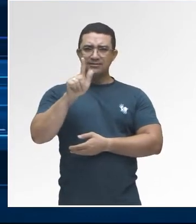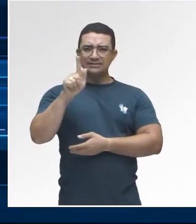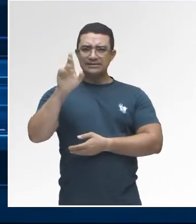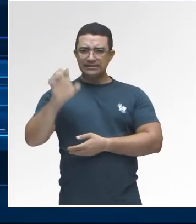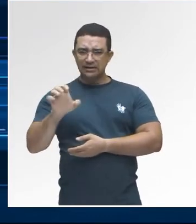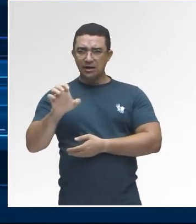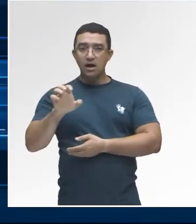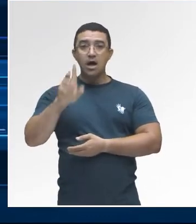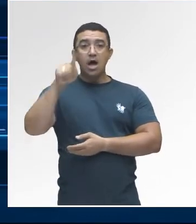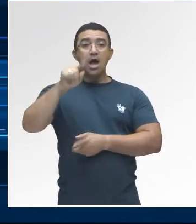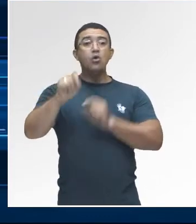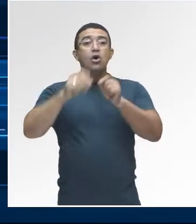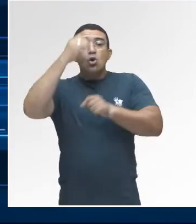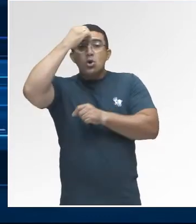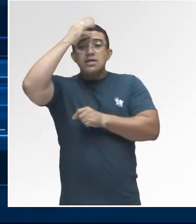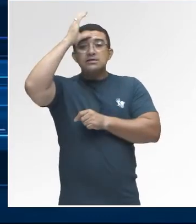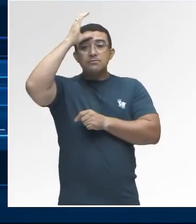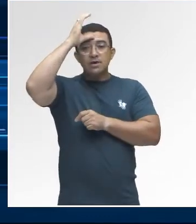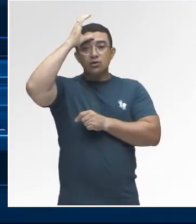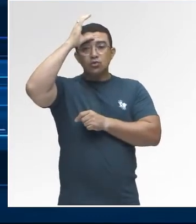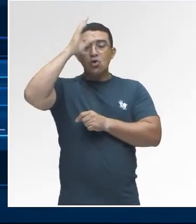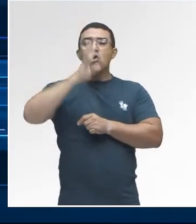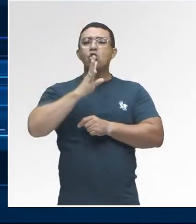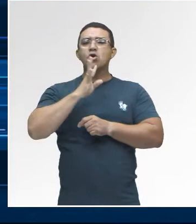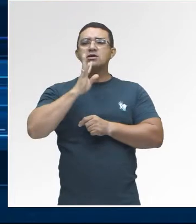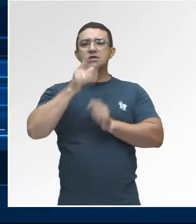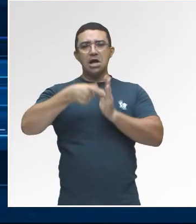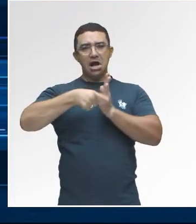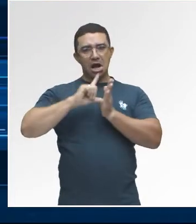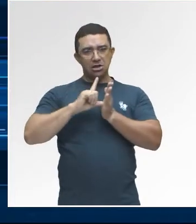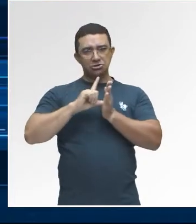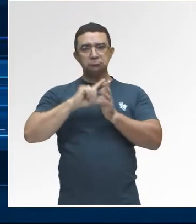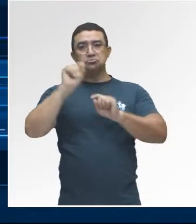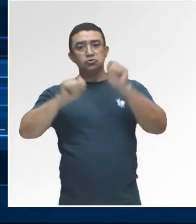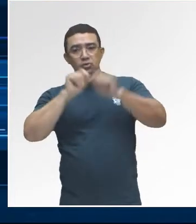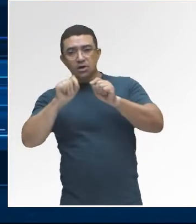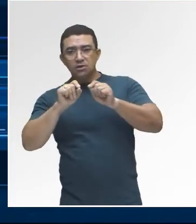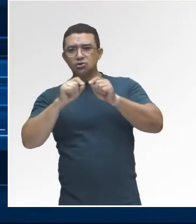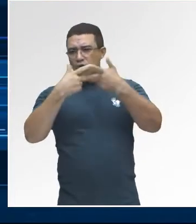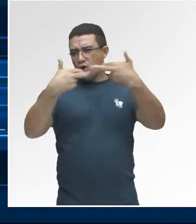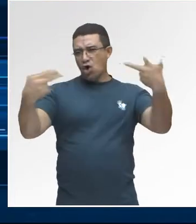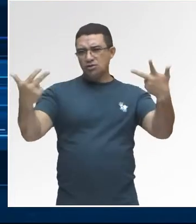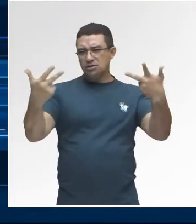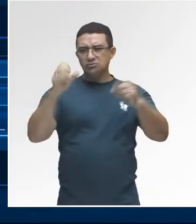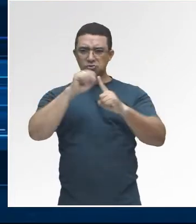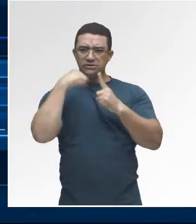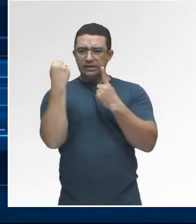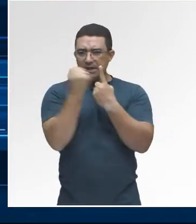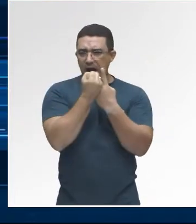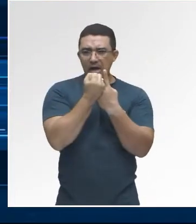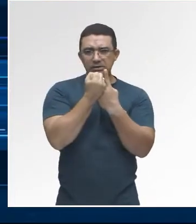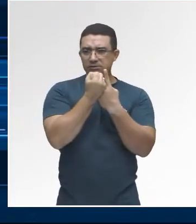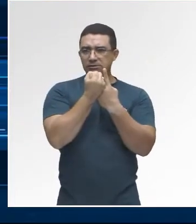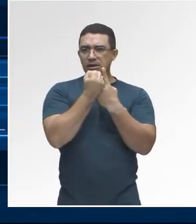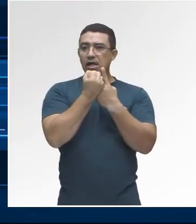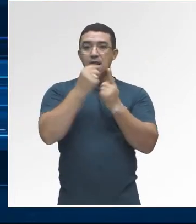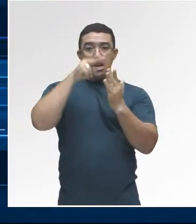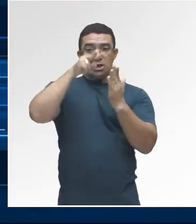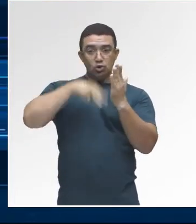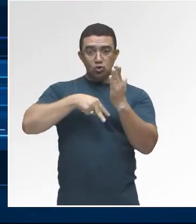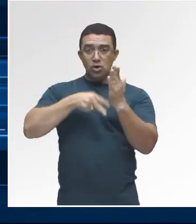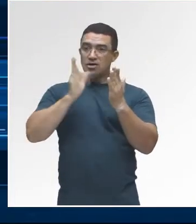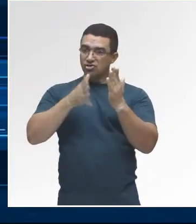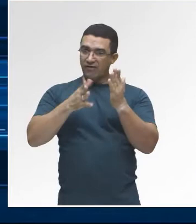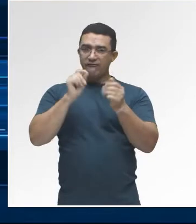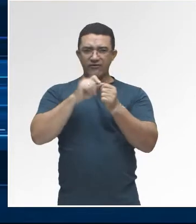alguém dispõe acerca, sobretudo, dos fatos sociais, das leituras que já realizou, não